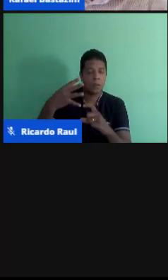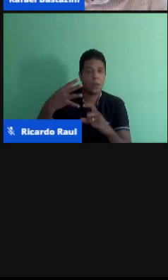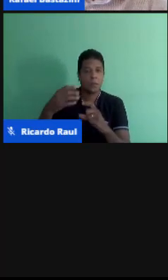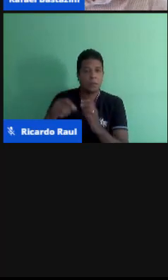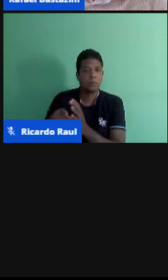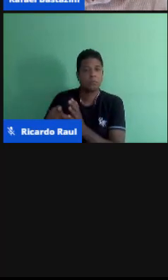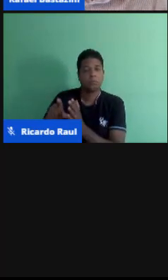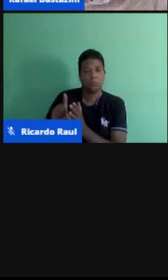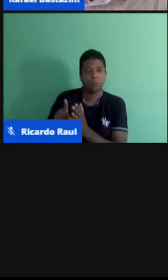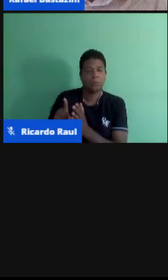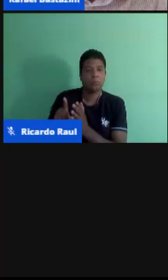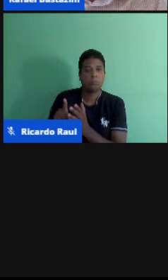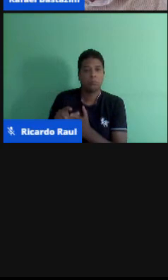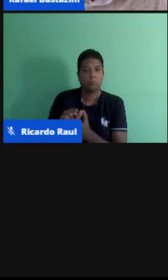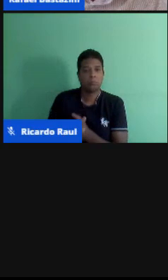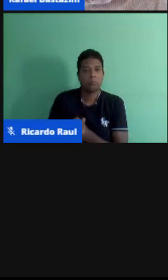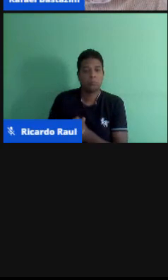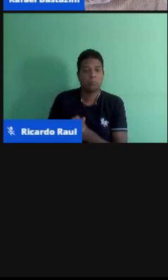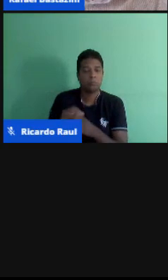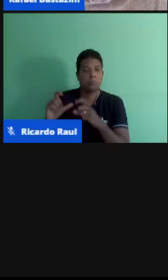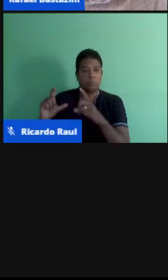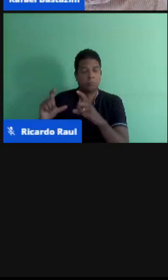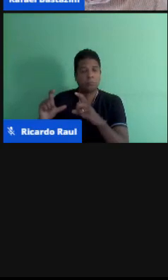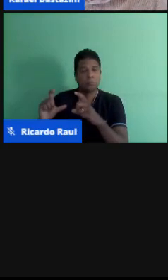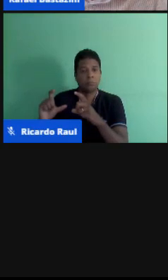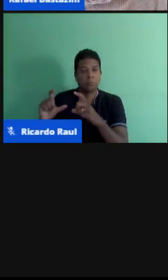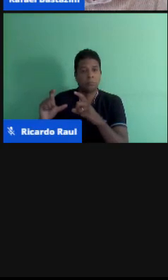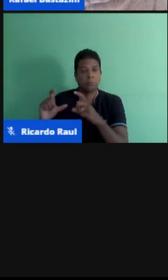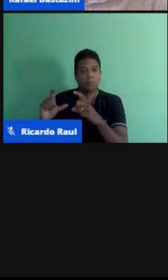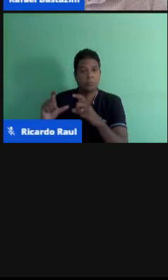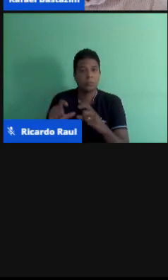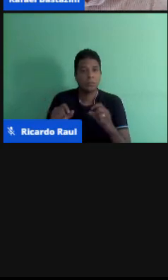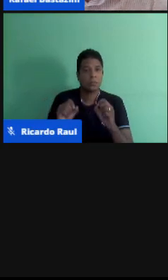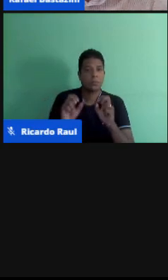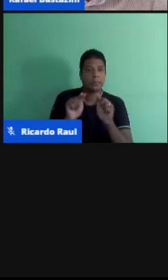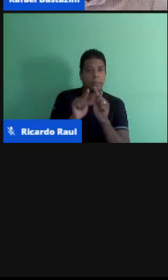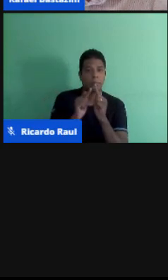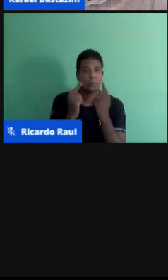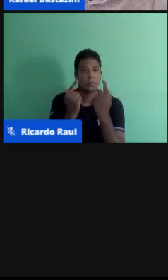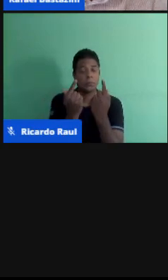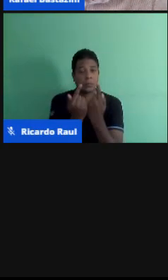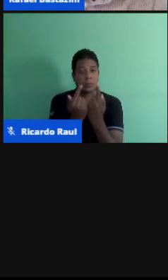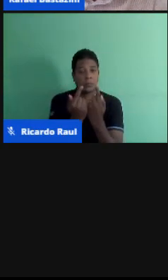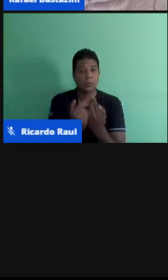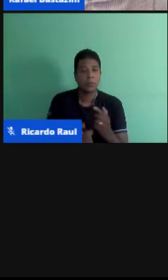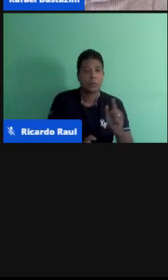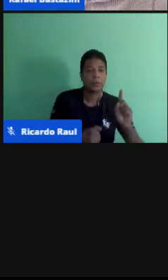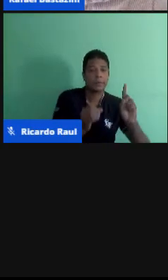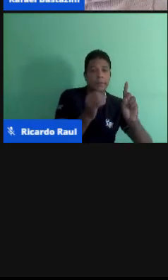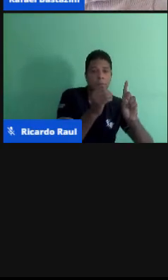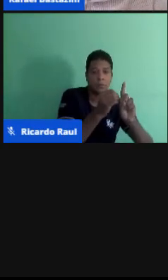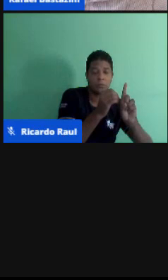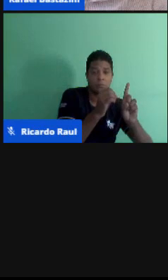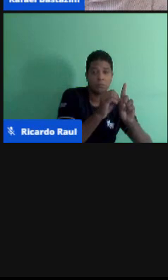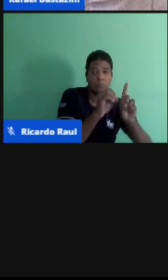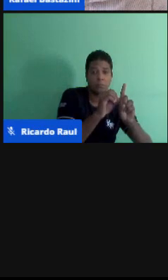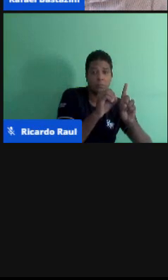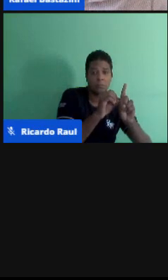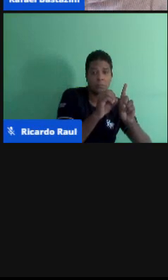anterior à imagem, do Guanandizão. E fui lá no Google Earth